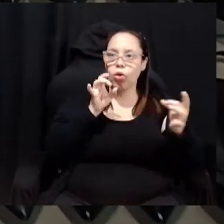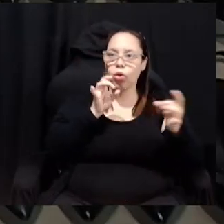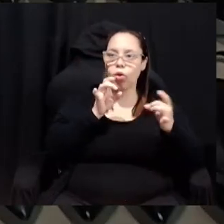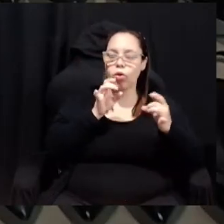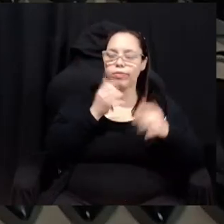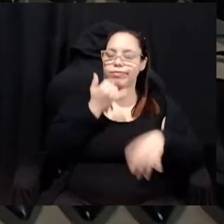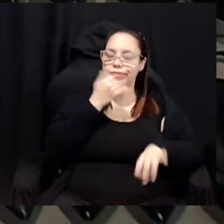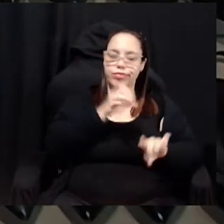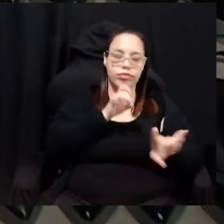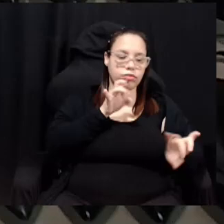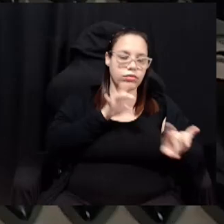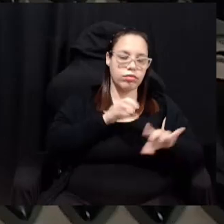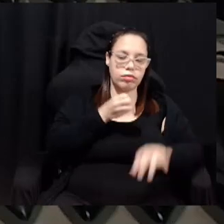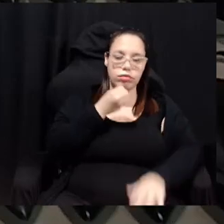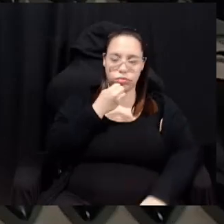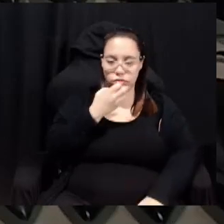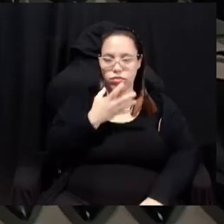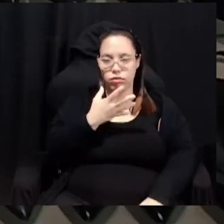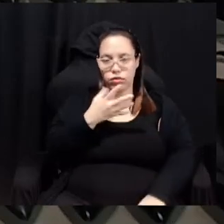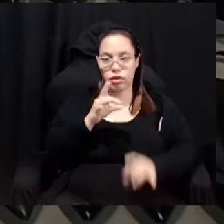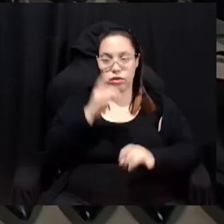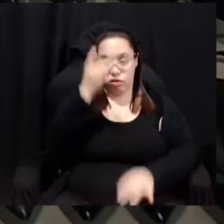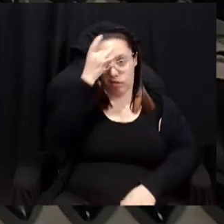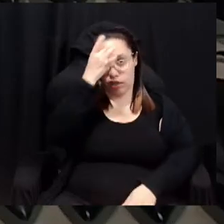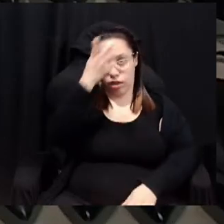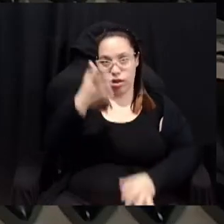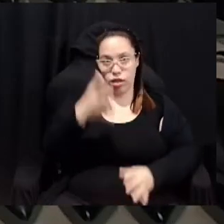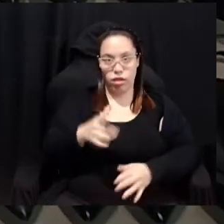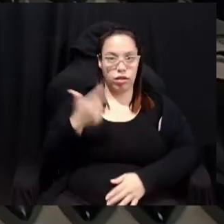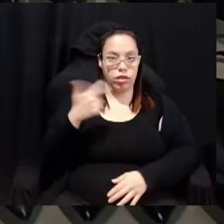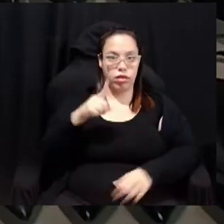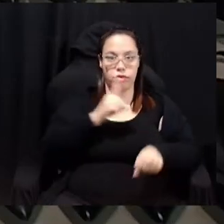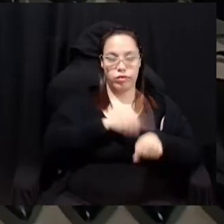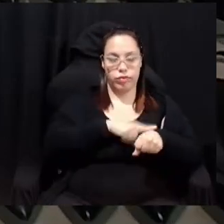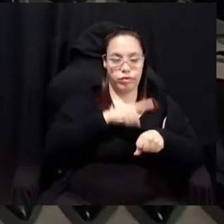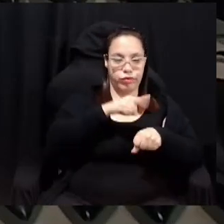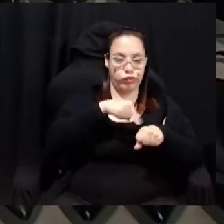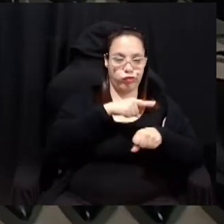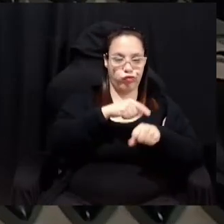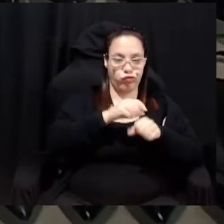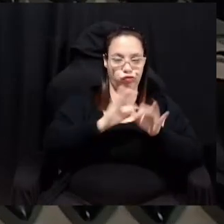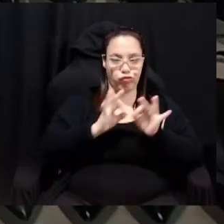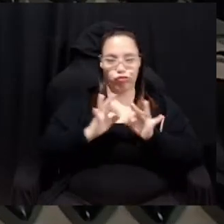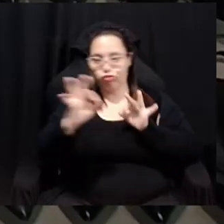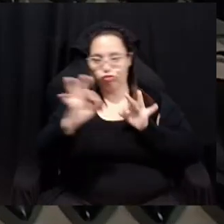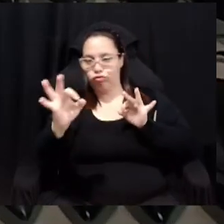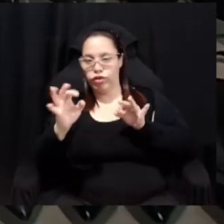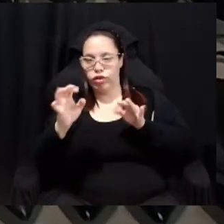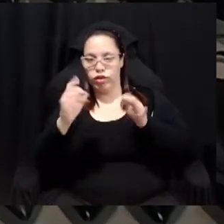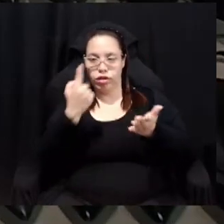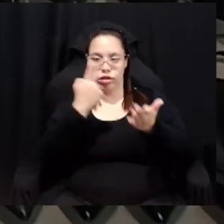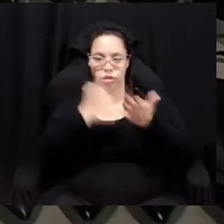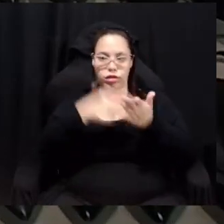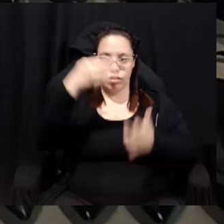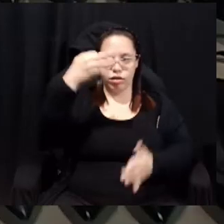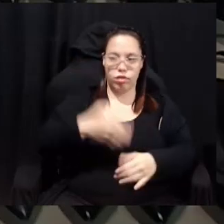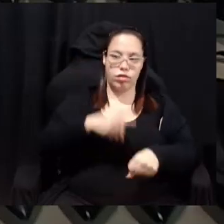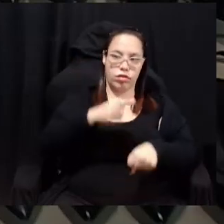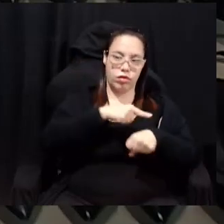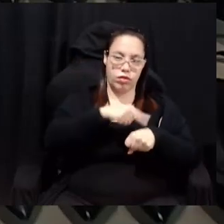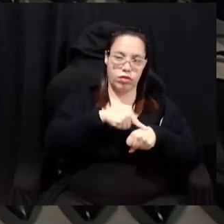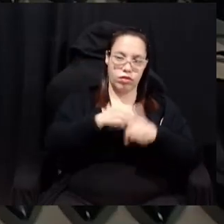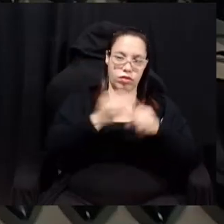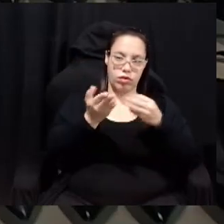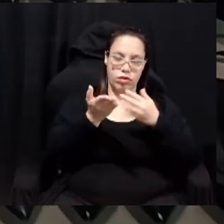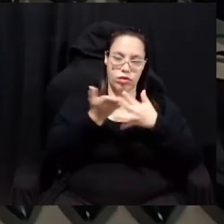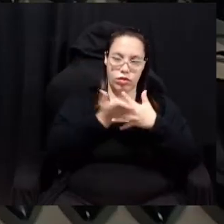que facilita muito, né? A gente não tem tempo de deslocamento, a gente consegue encaixar ali num intervalo que o cliente